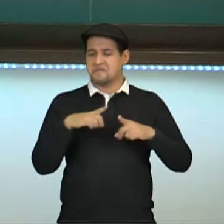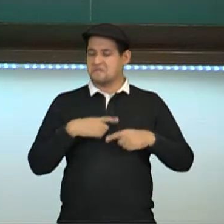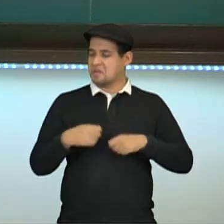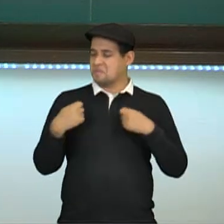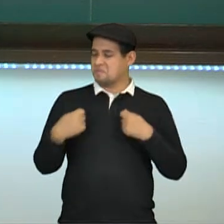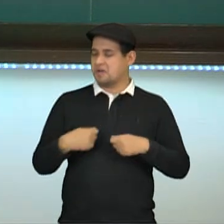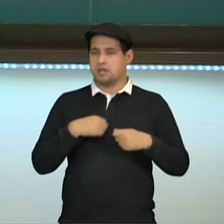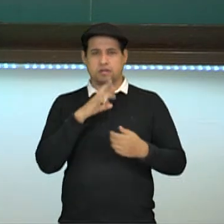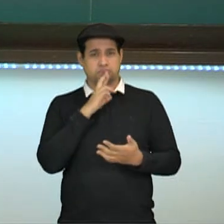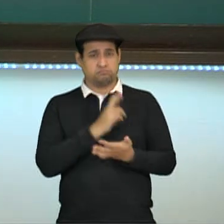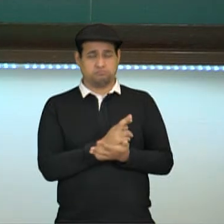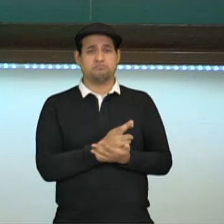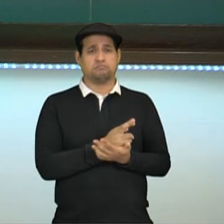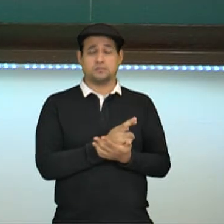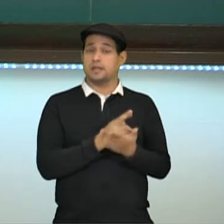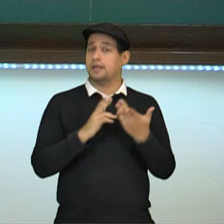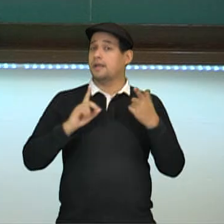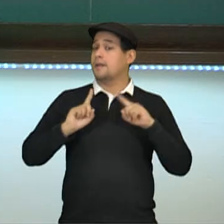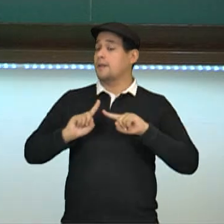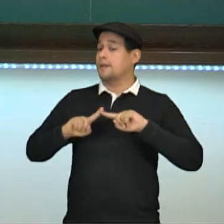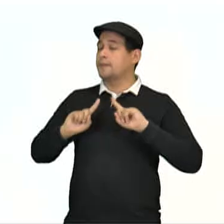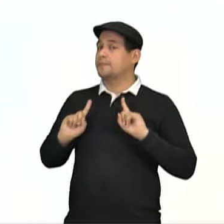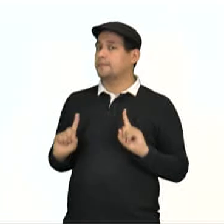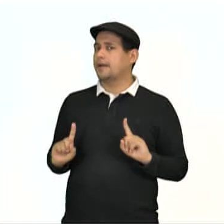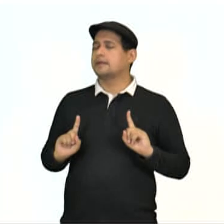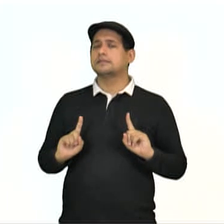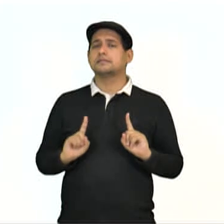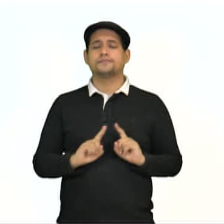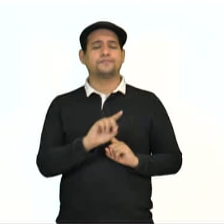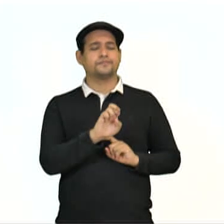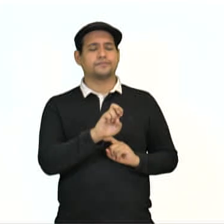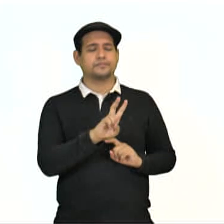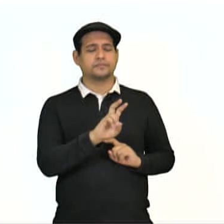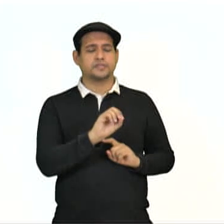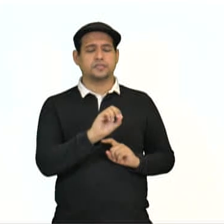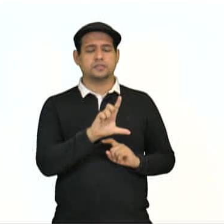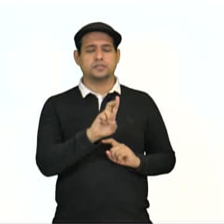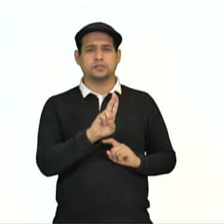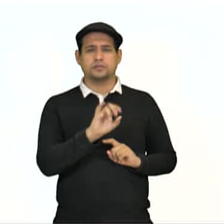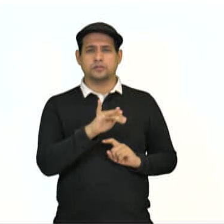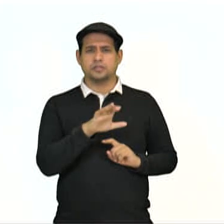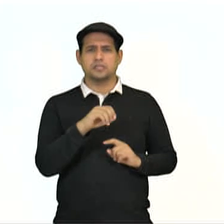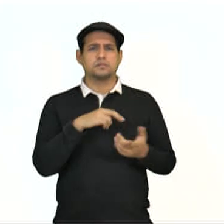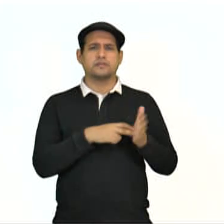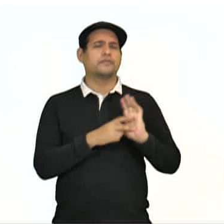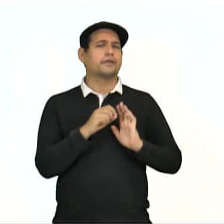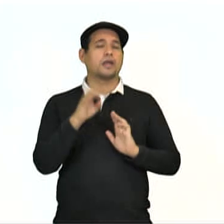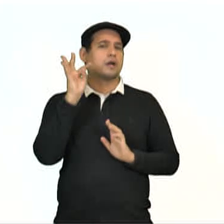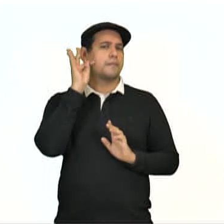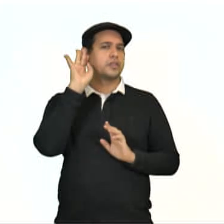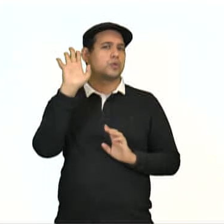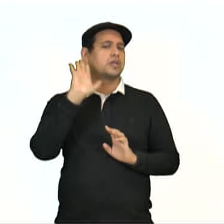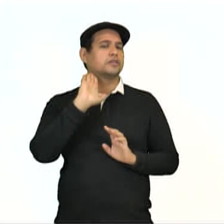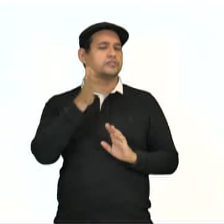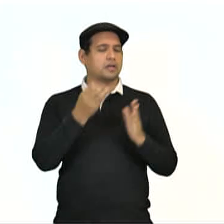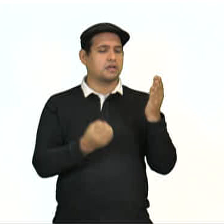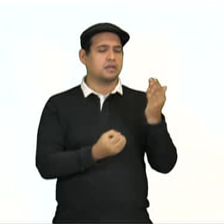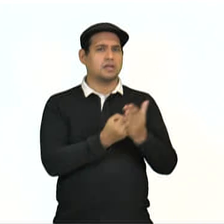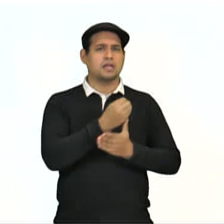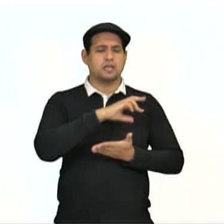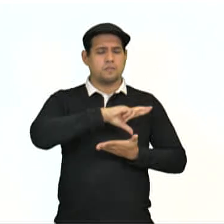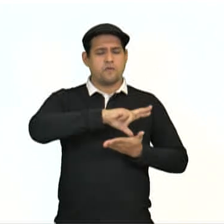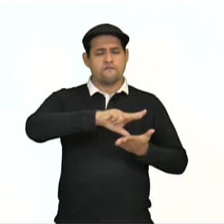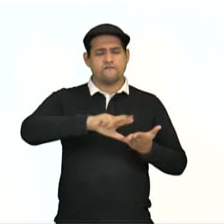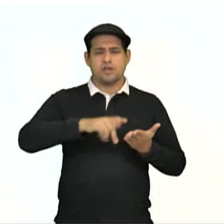possibilidades de resposta, né? Mas o evolucionismo, ele é uma teoria que foi elaborada por